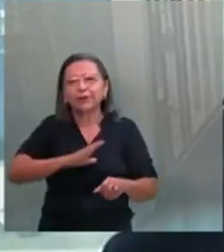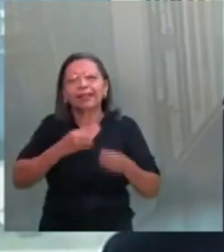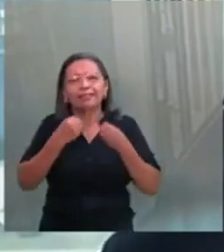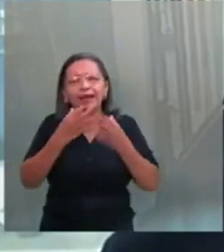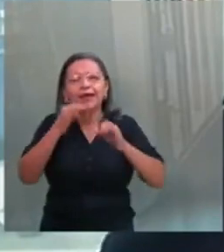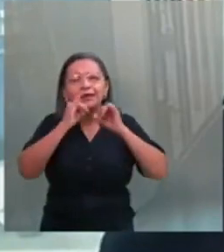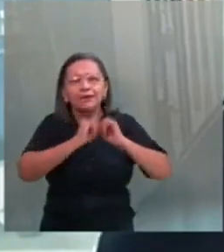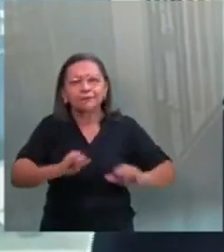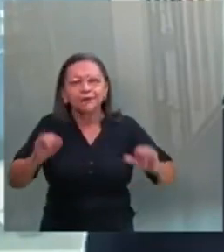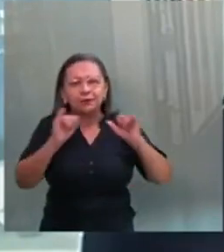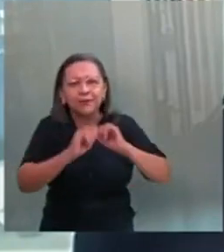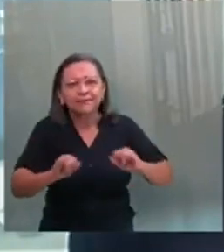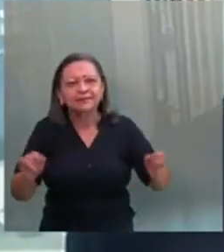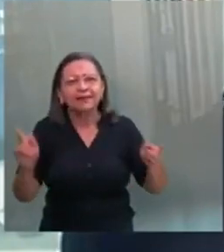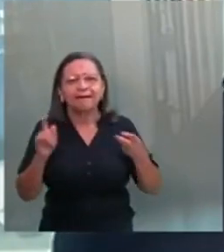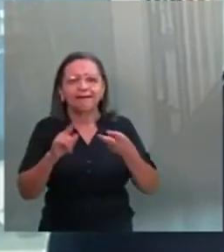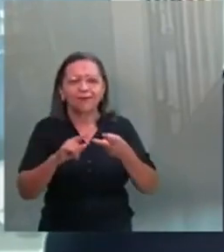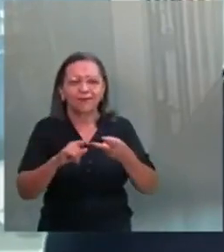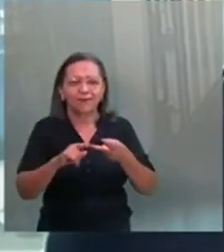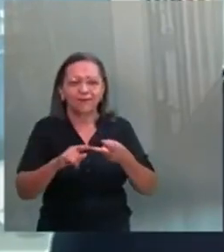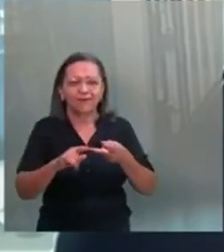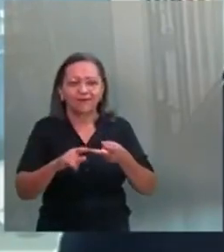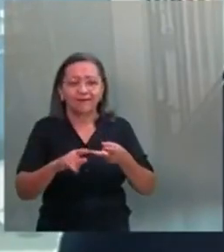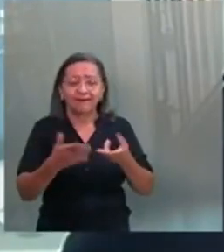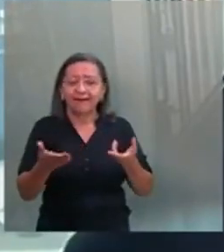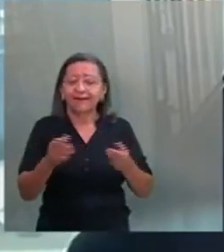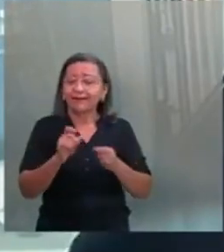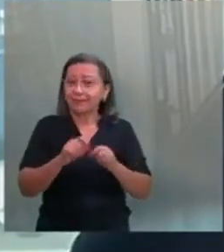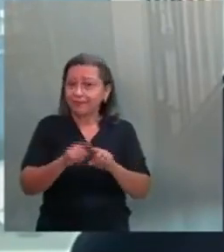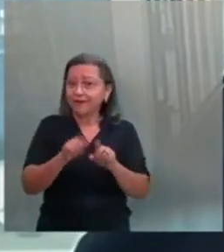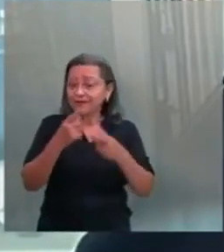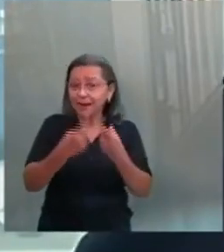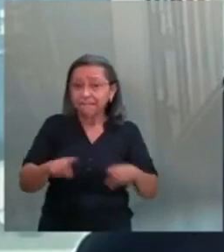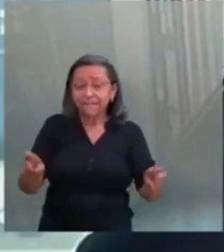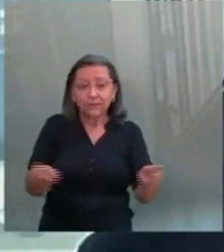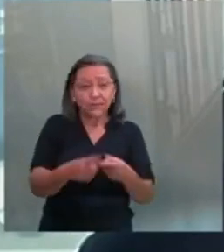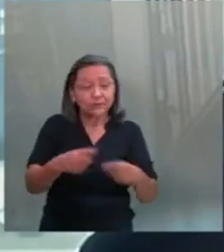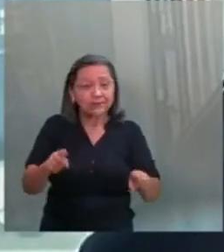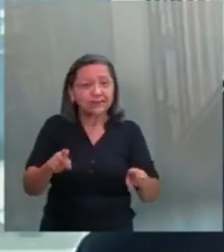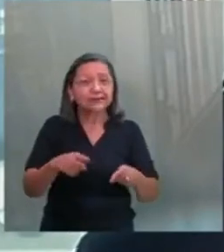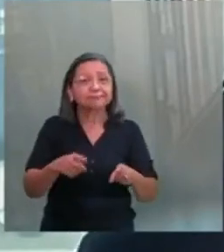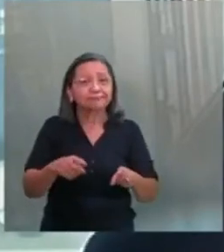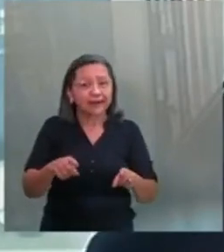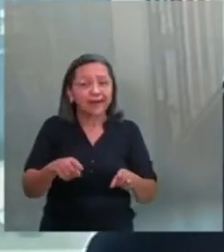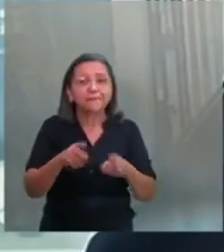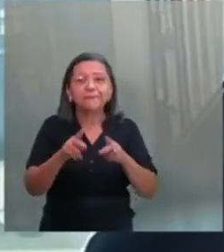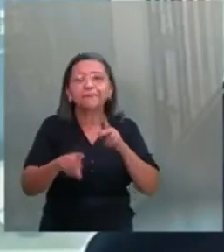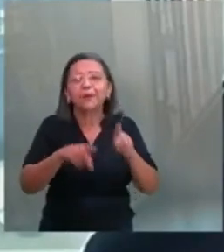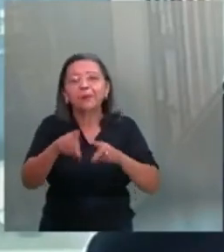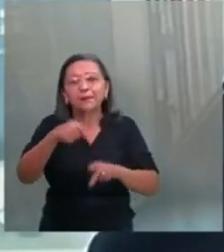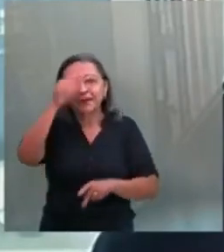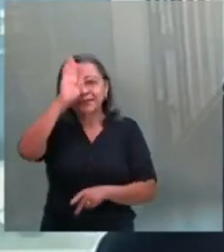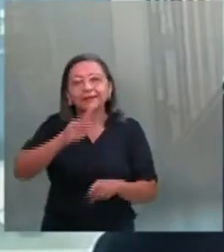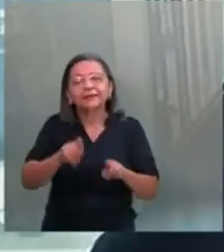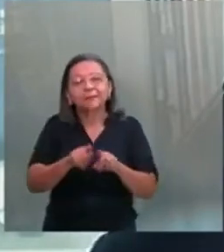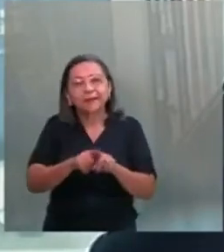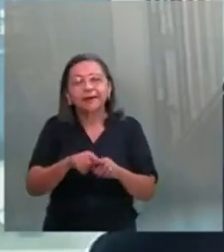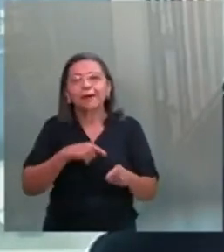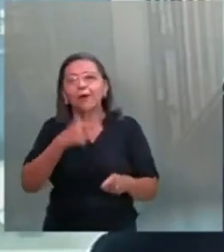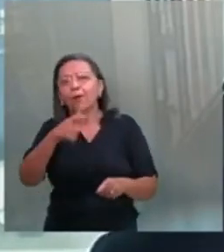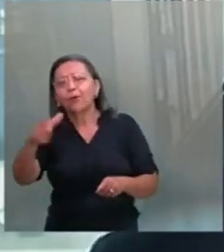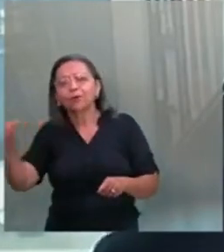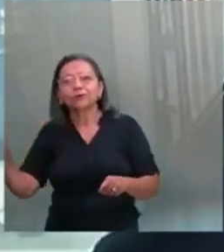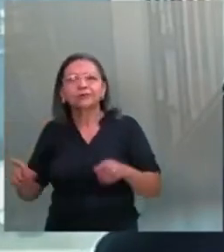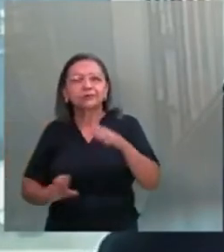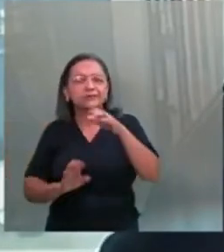informação, ela faz a música popular brasileira valer, outras emissoras também